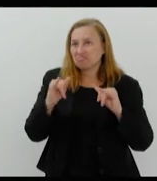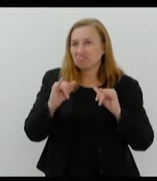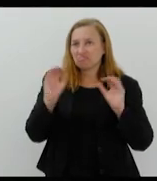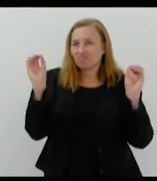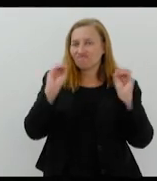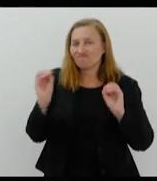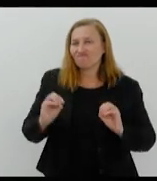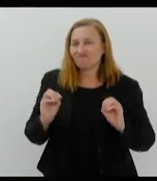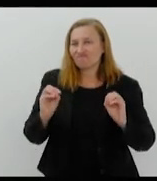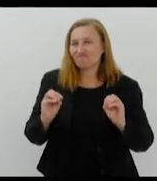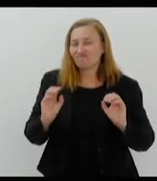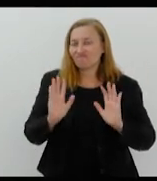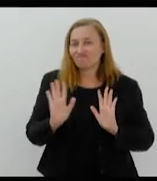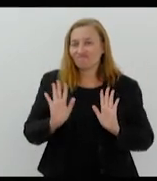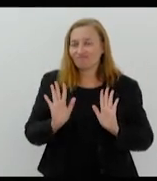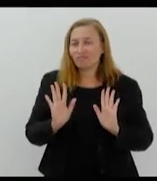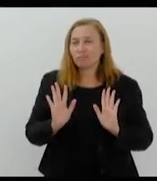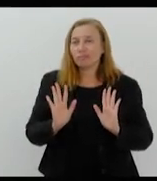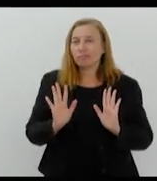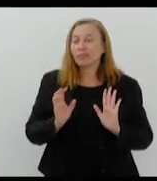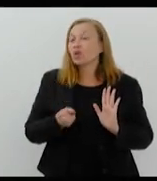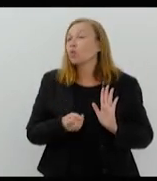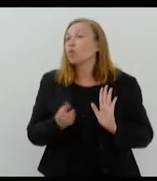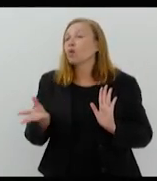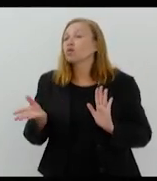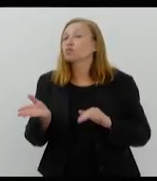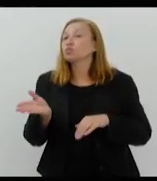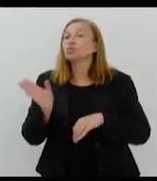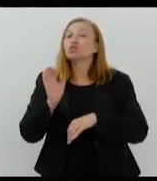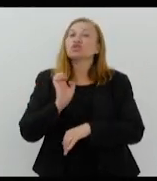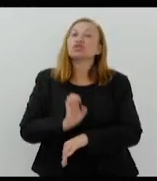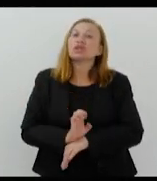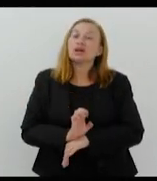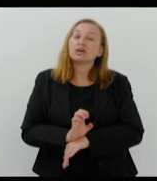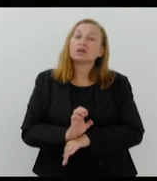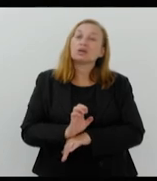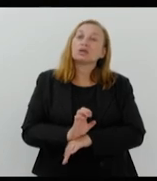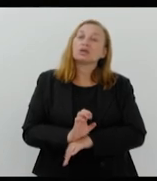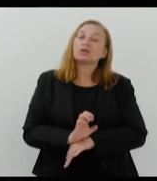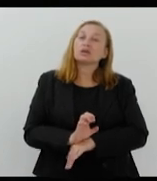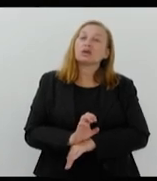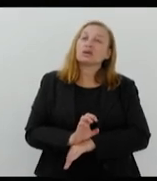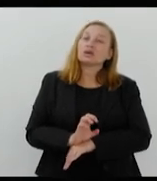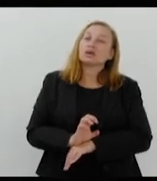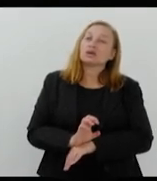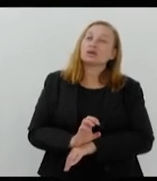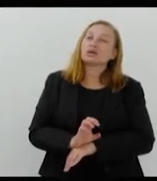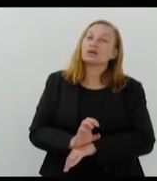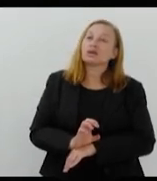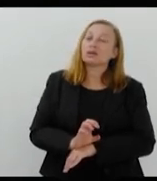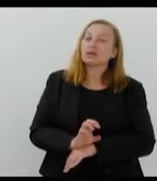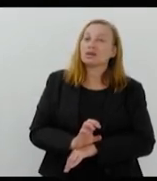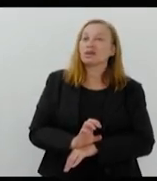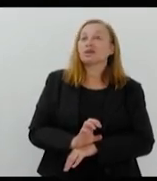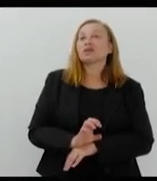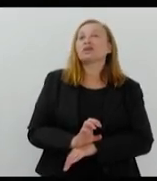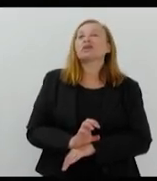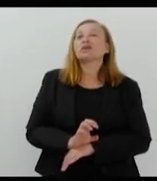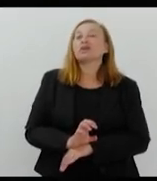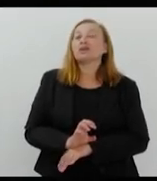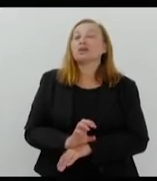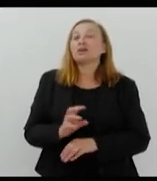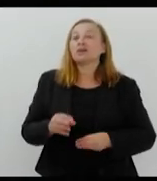clareza. Quanto o Estado concedeu, estará concedendo